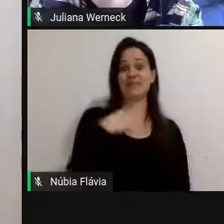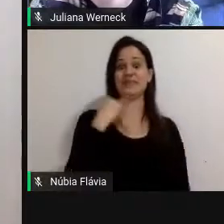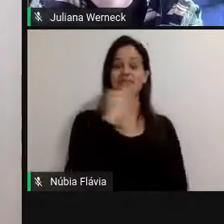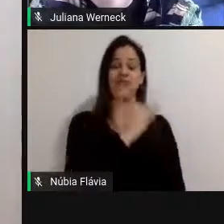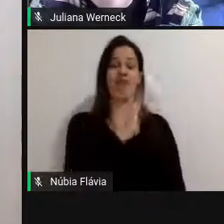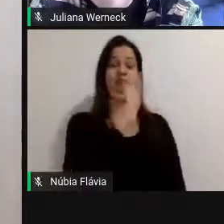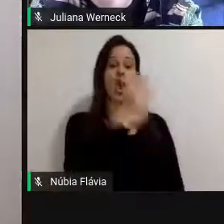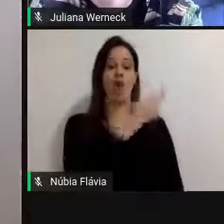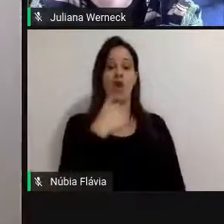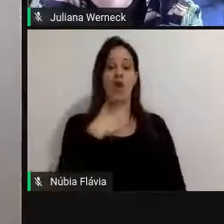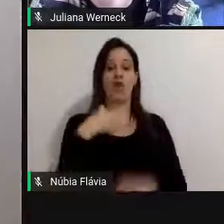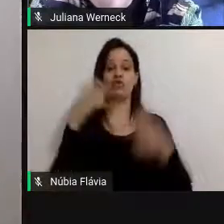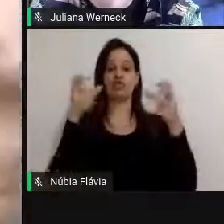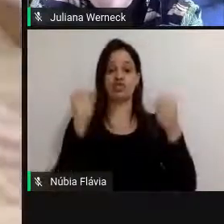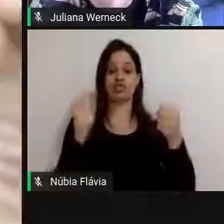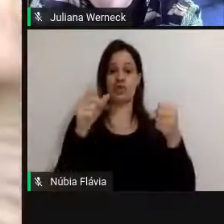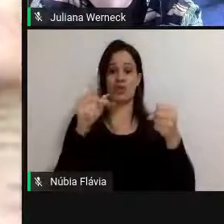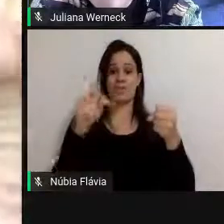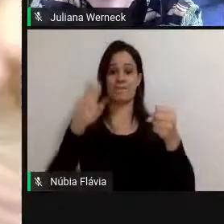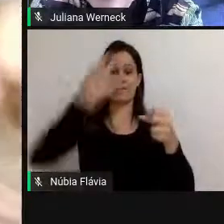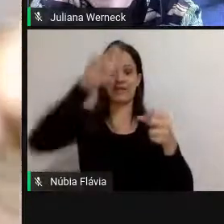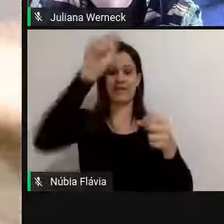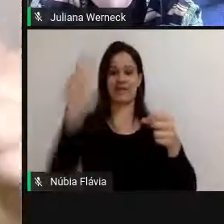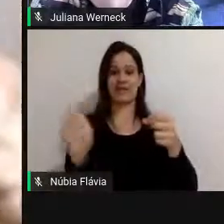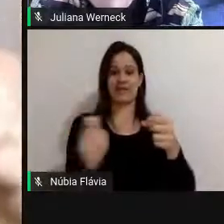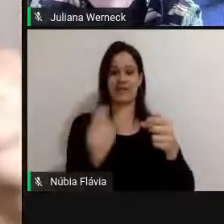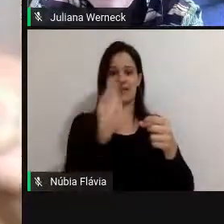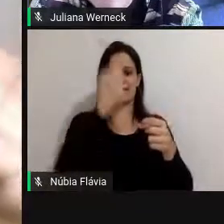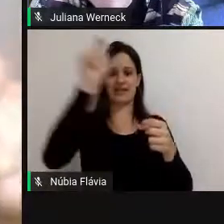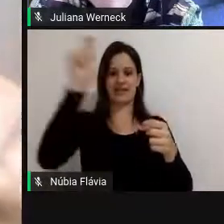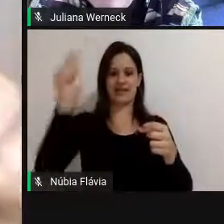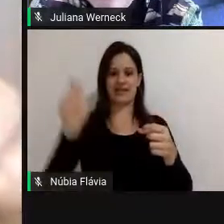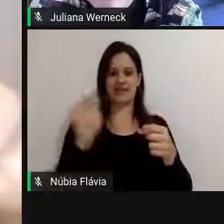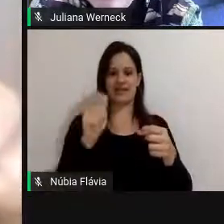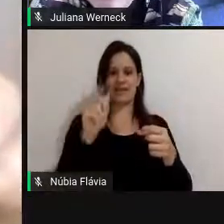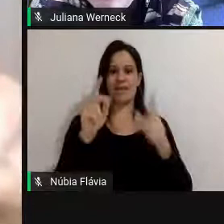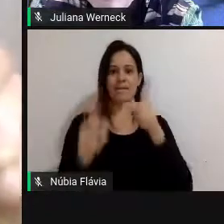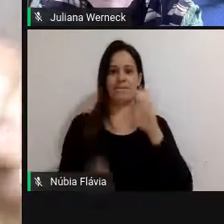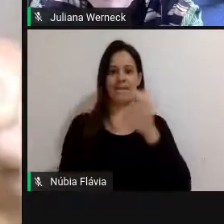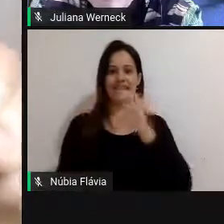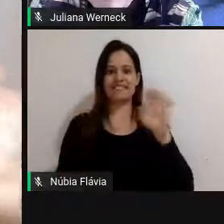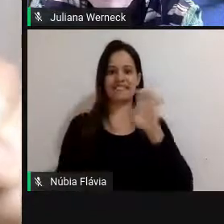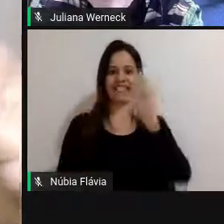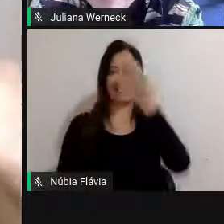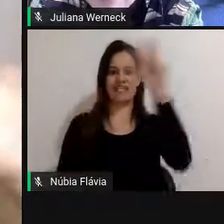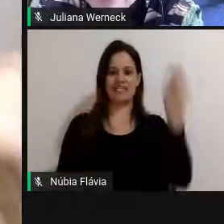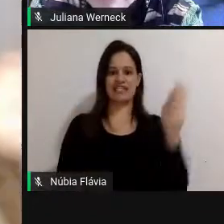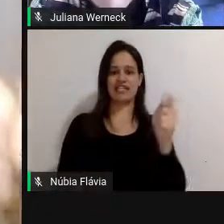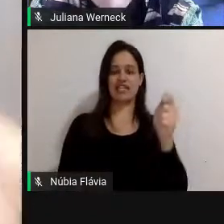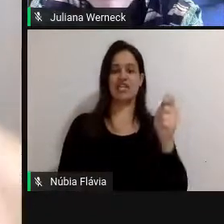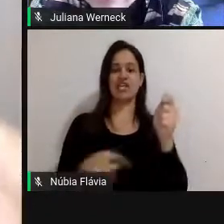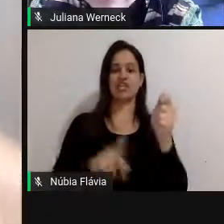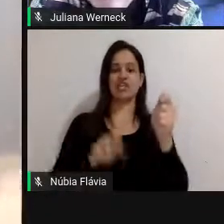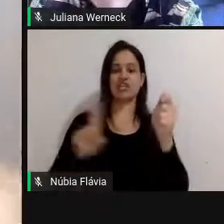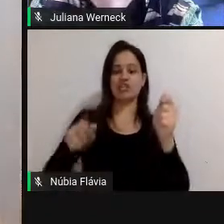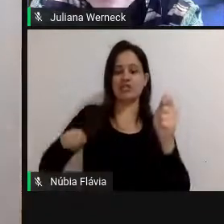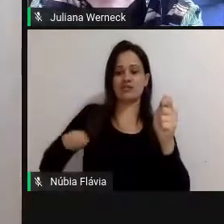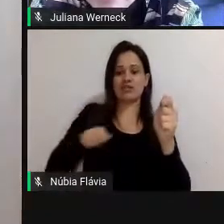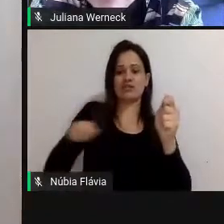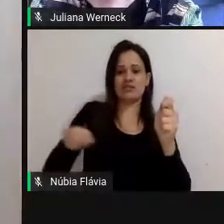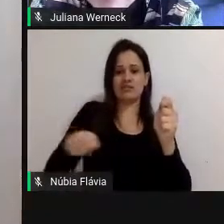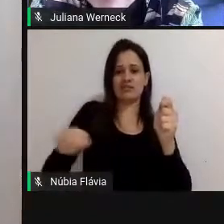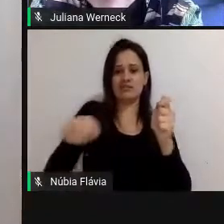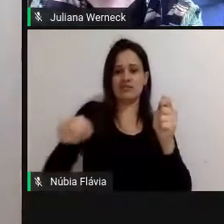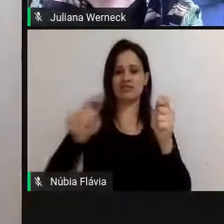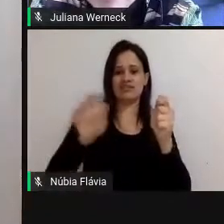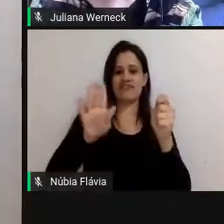assim, ó, eu vou segurar o volante aqui em cima, segurar o volante com o pé esquerdo, e o direito vai no acelerador, no freio e na